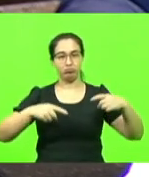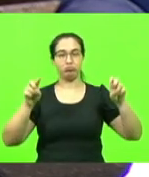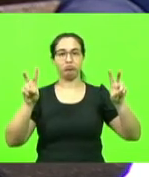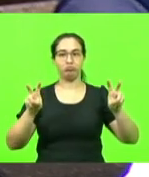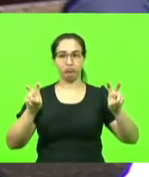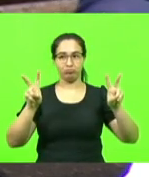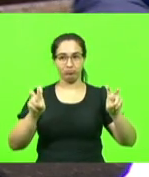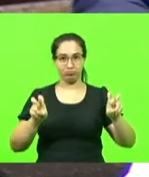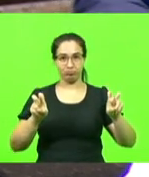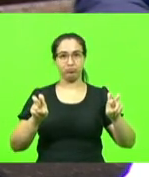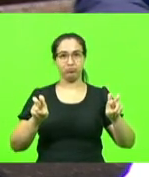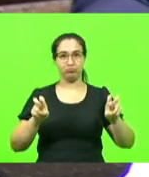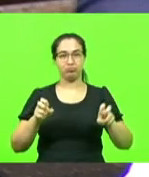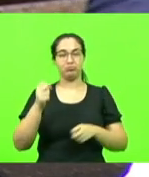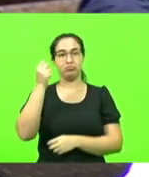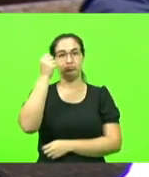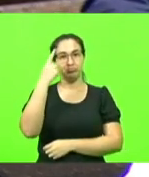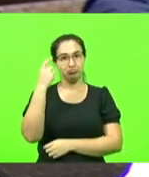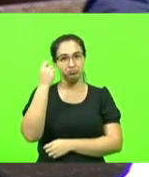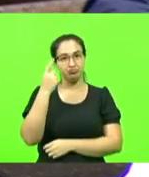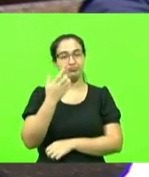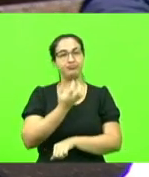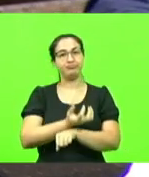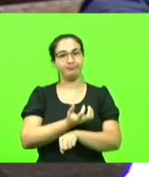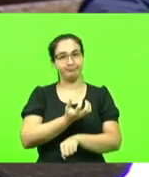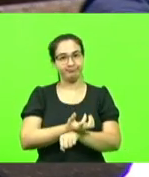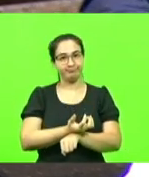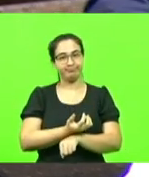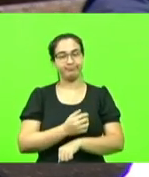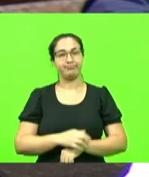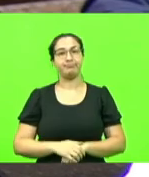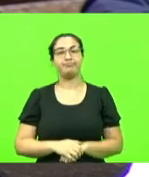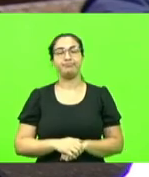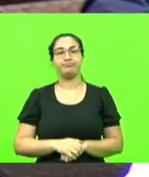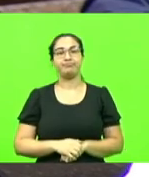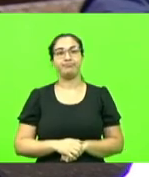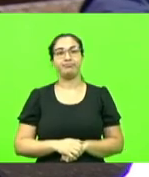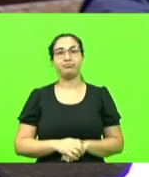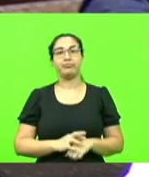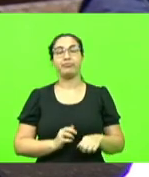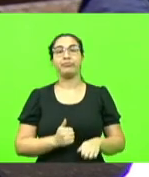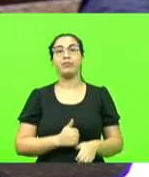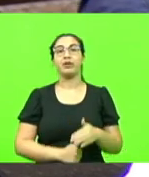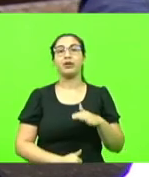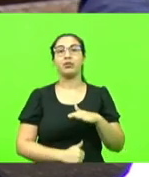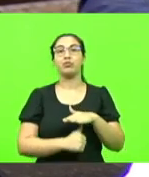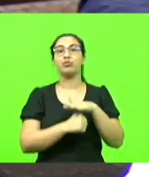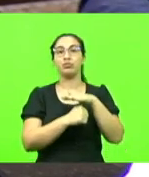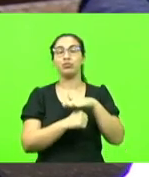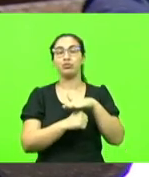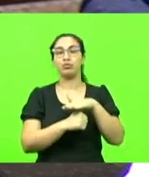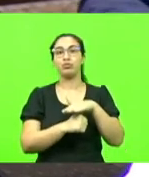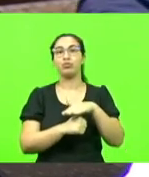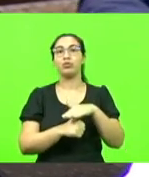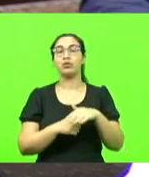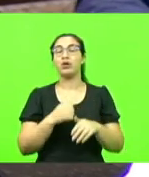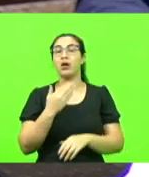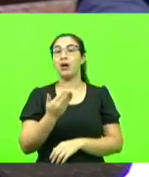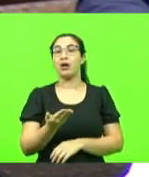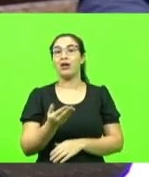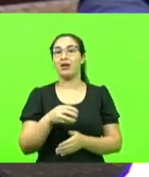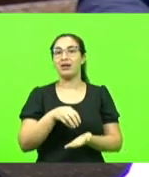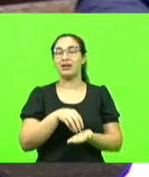nossas universidades, da nossa universidade estadual. A reitoria da Universidade Estadual descentralizou